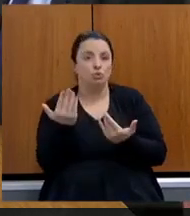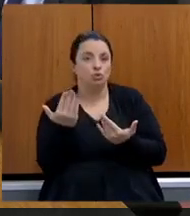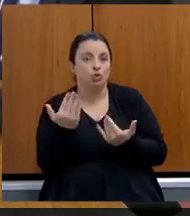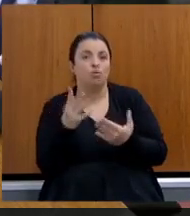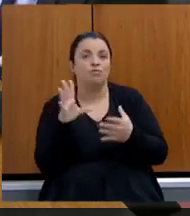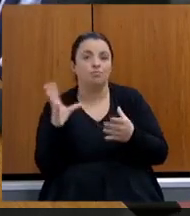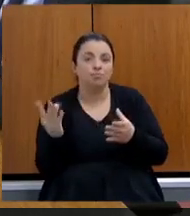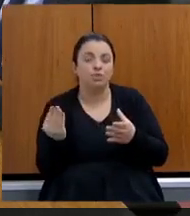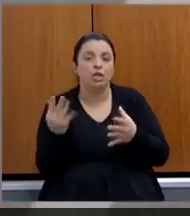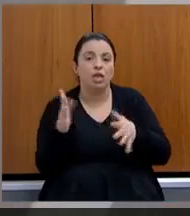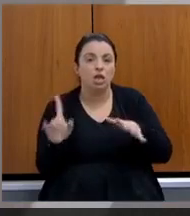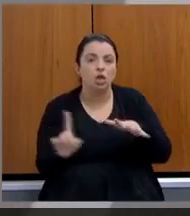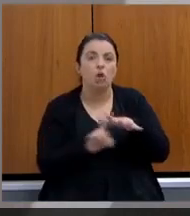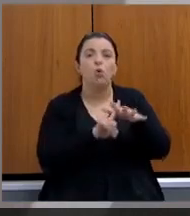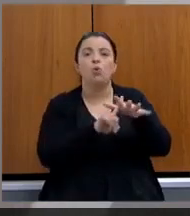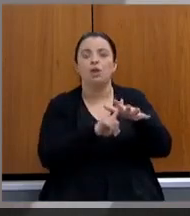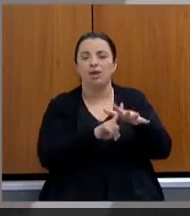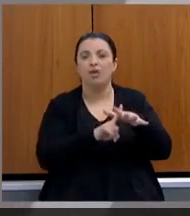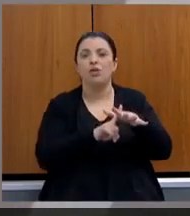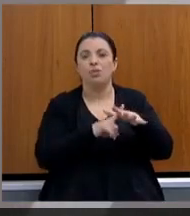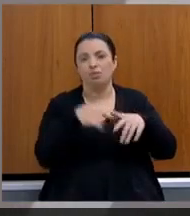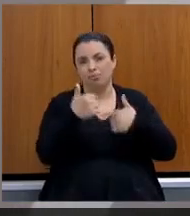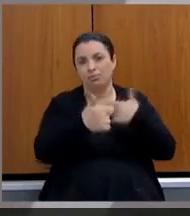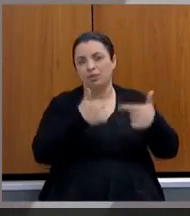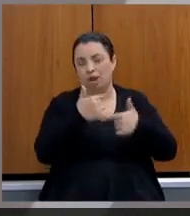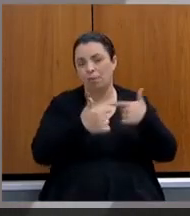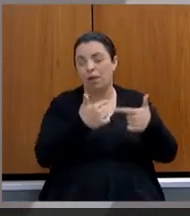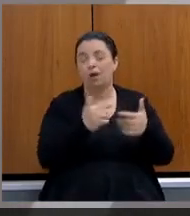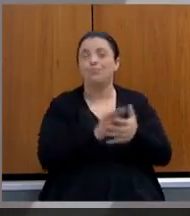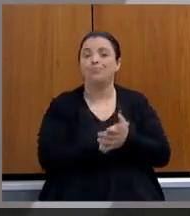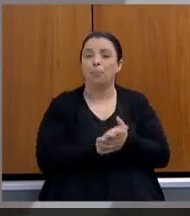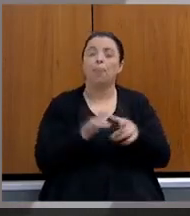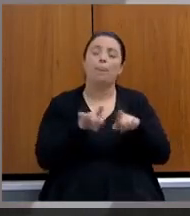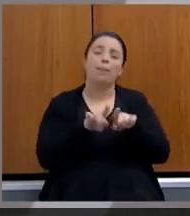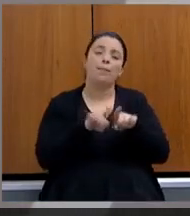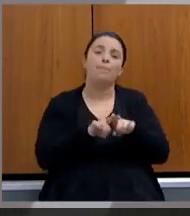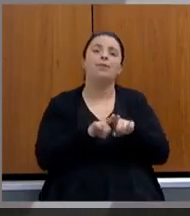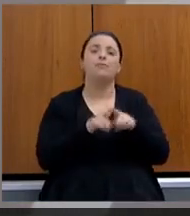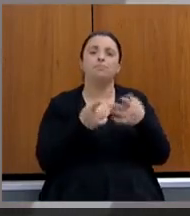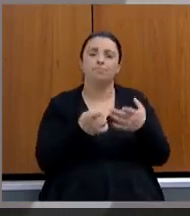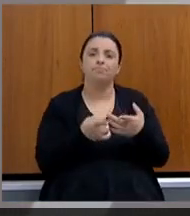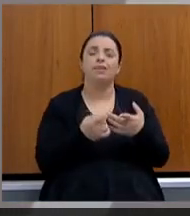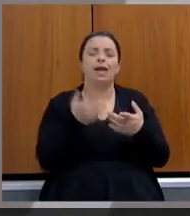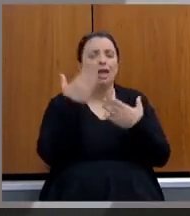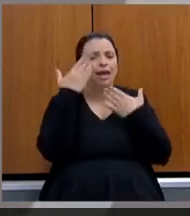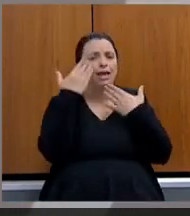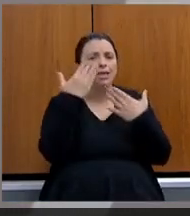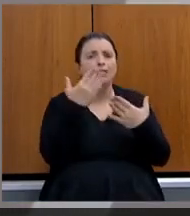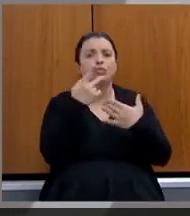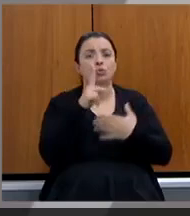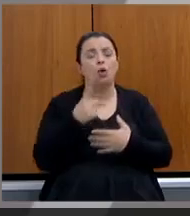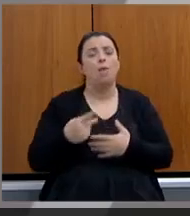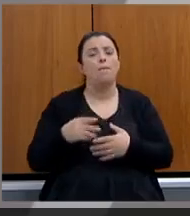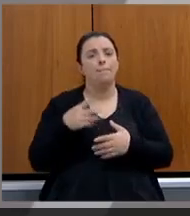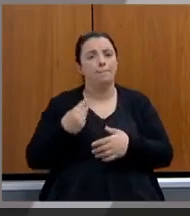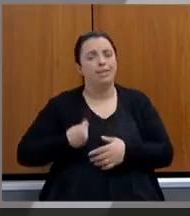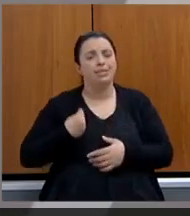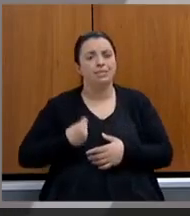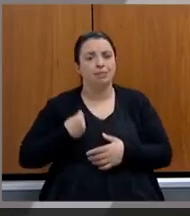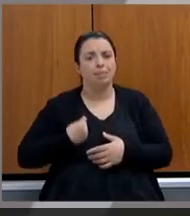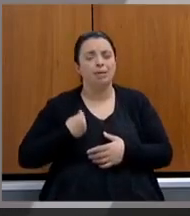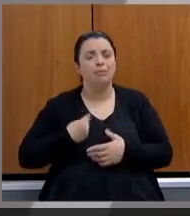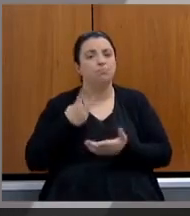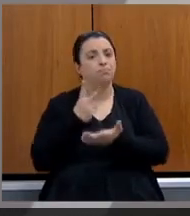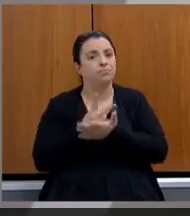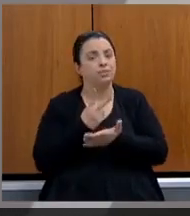no mercado e também agradecer pela ativa participação eu acho que este sim é um papel do estado